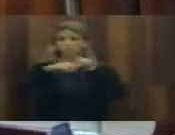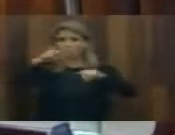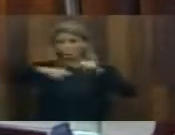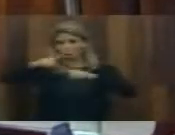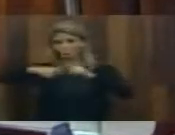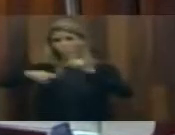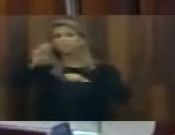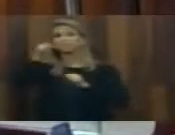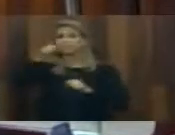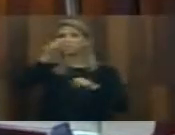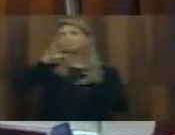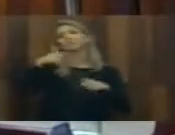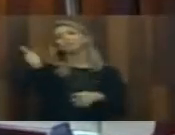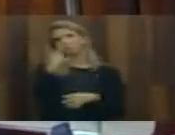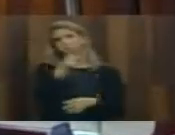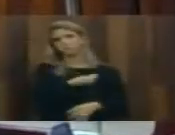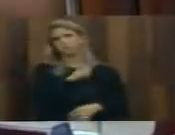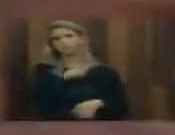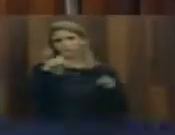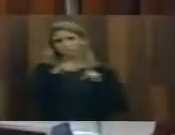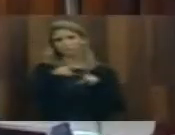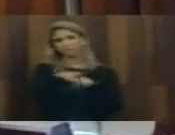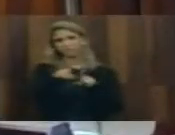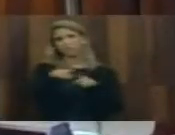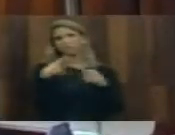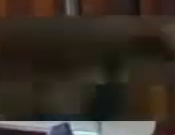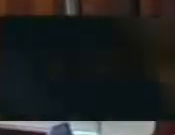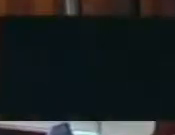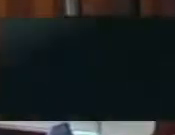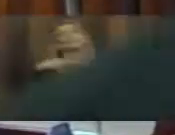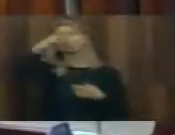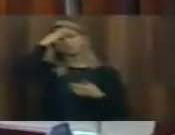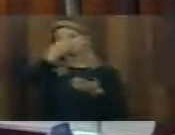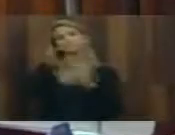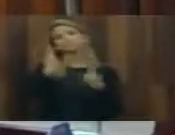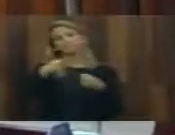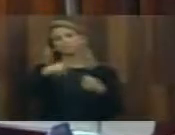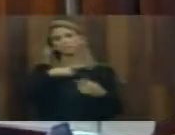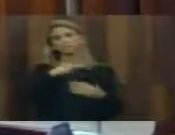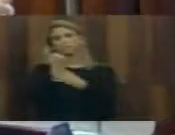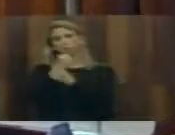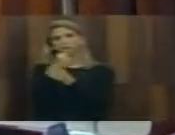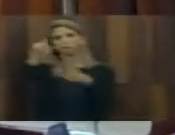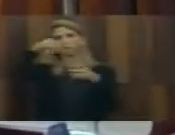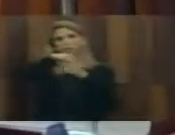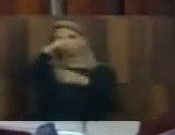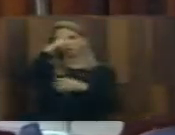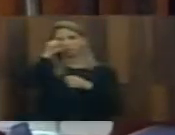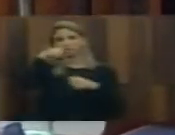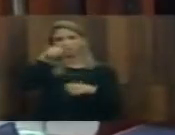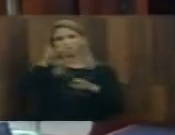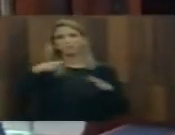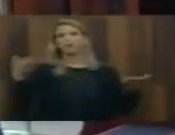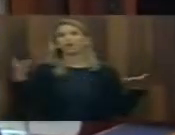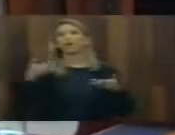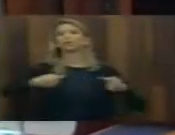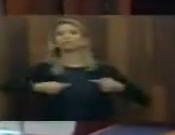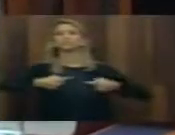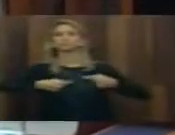patrimônio que nós temos é a nossa vida. E aqueles funcionários merecem segurança. Continua em discussão